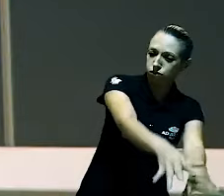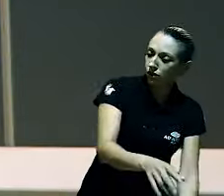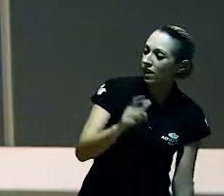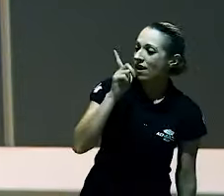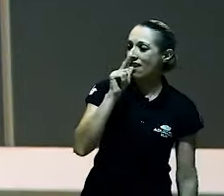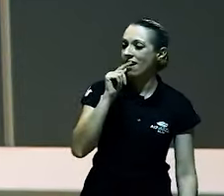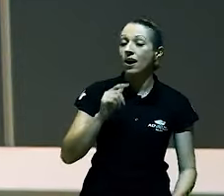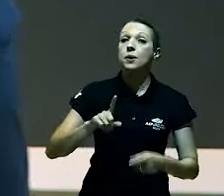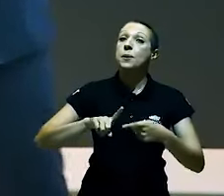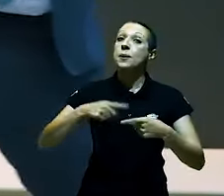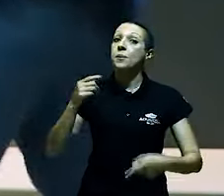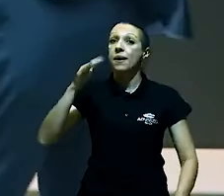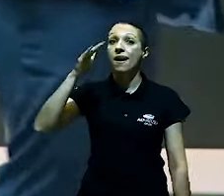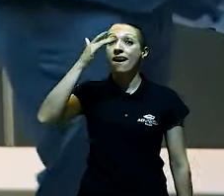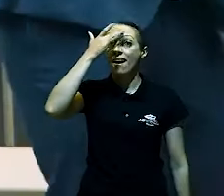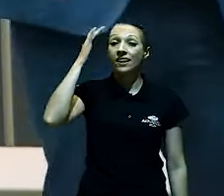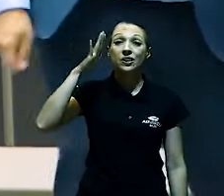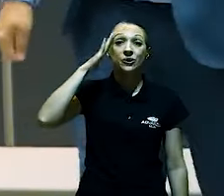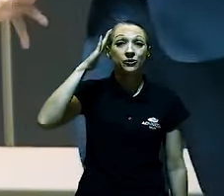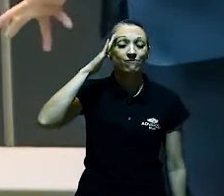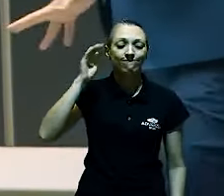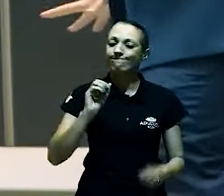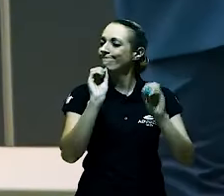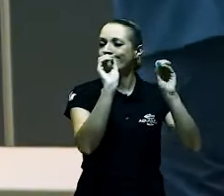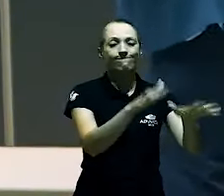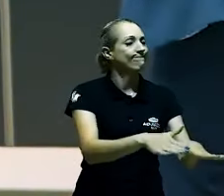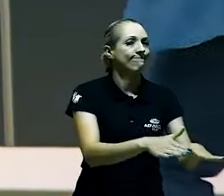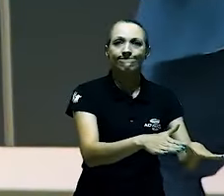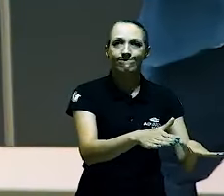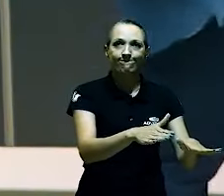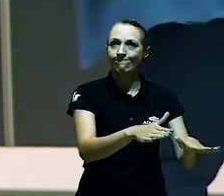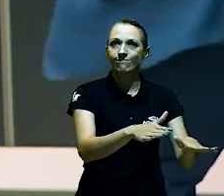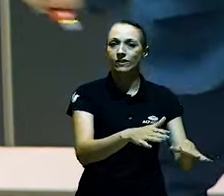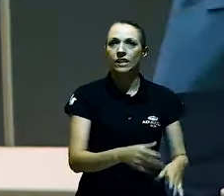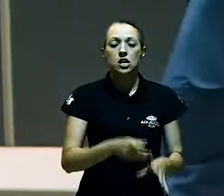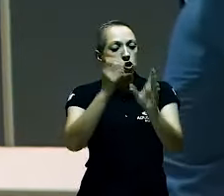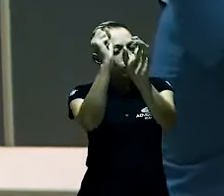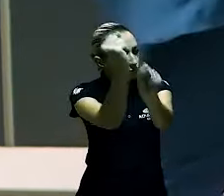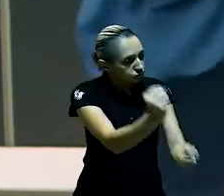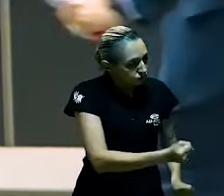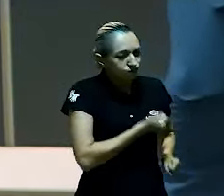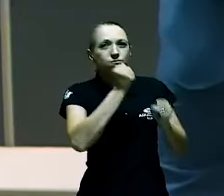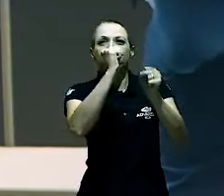marinheiros estrangeiros, ao invés de arremessar Jonas ao mar, eles agarram os seus remos.